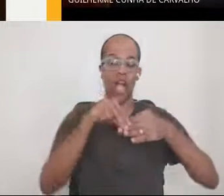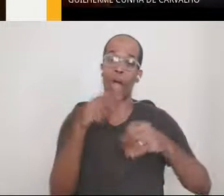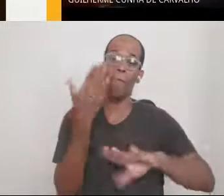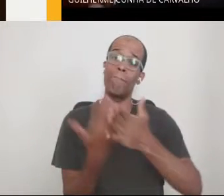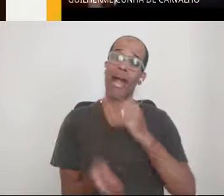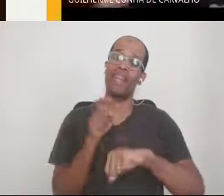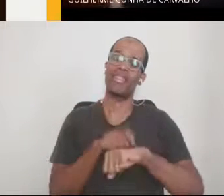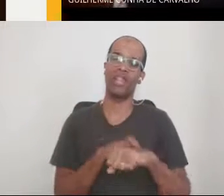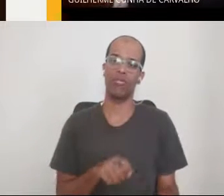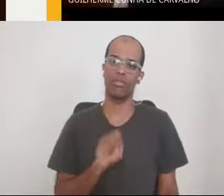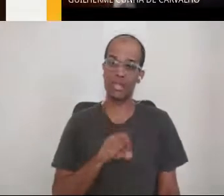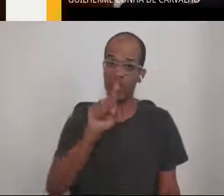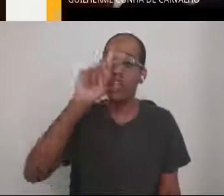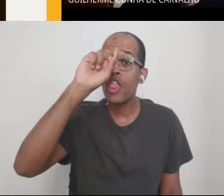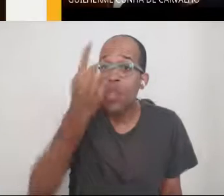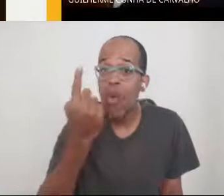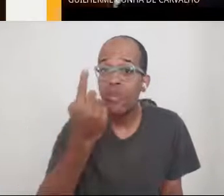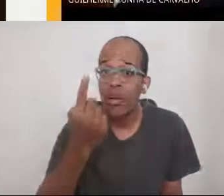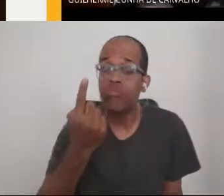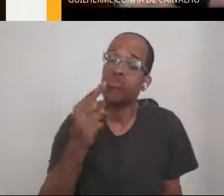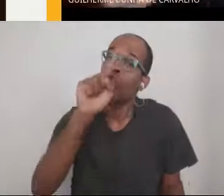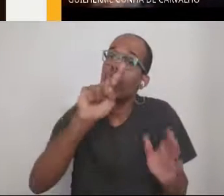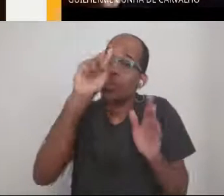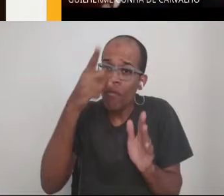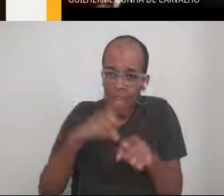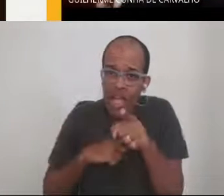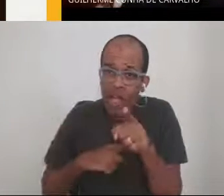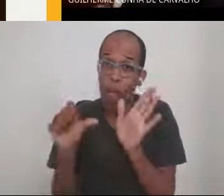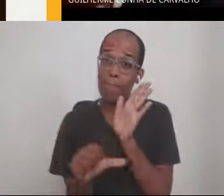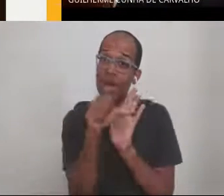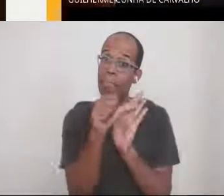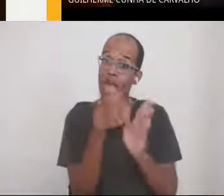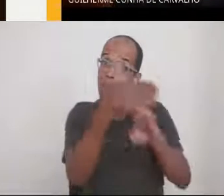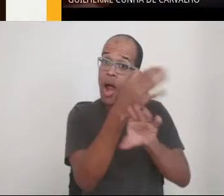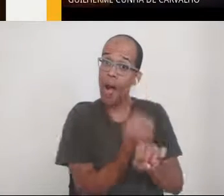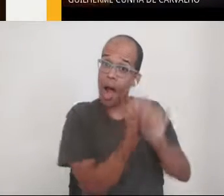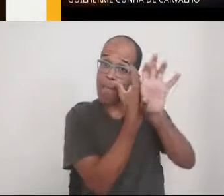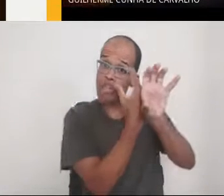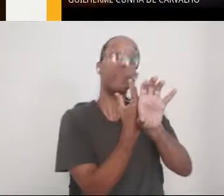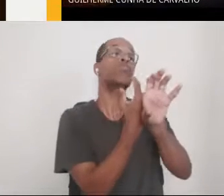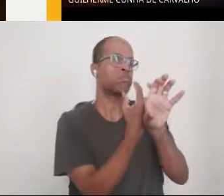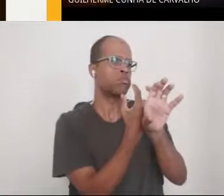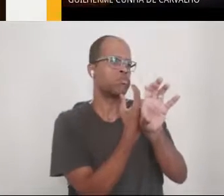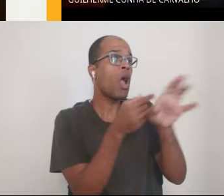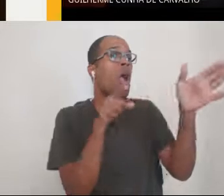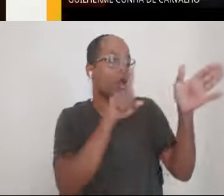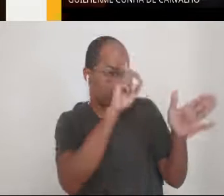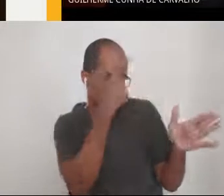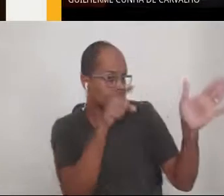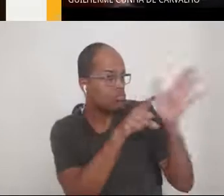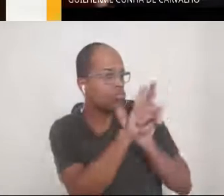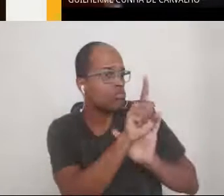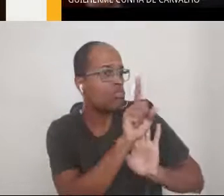tempo. Se você teve alguma dúvida, primeiro, você pode tirar essa dúvida na própria aula do Meet, por isso que a gente falou para você